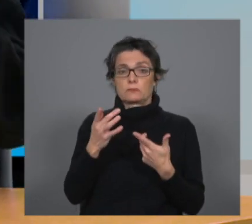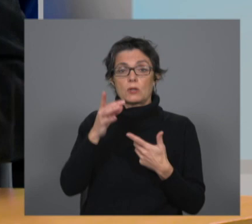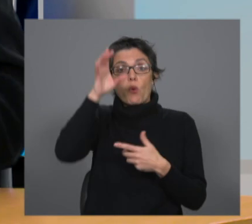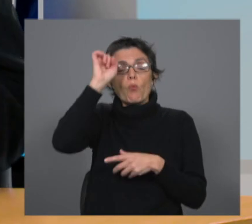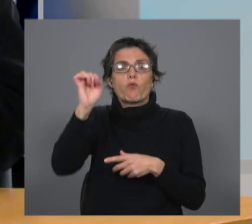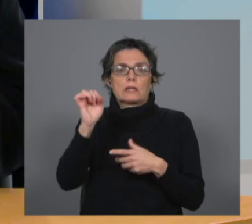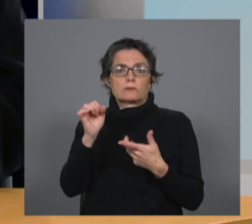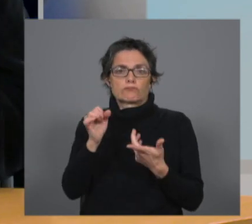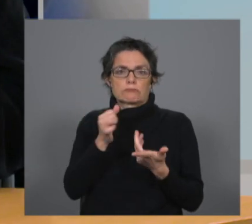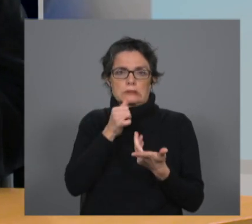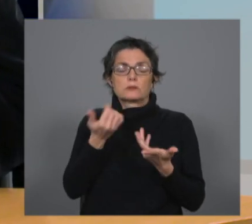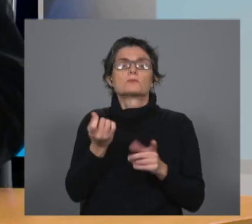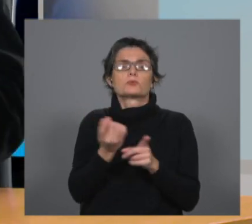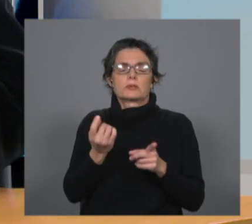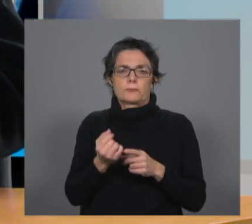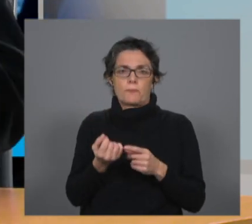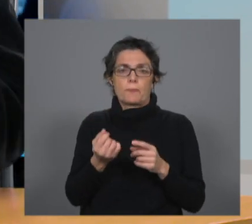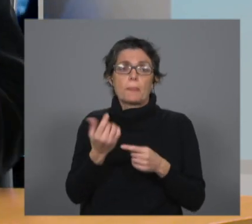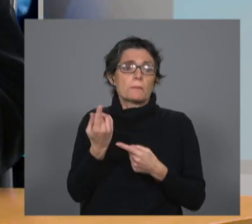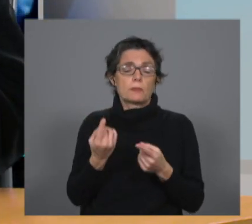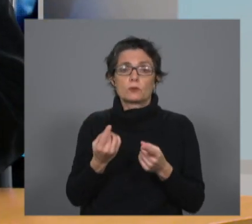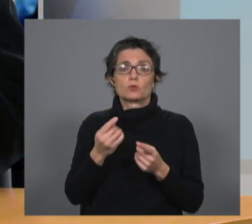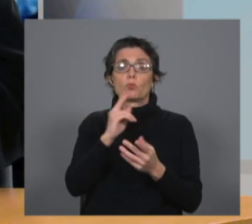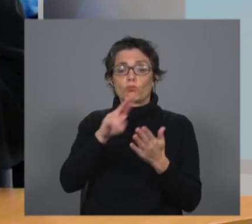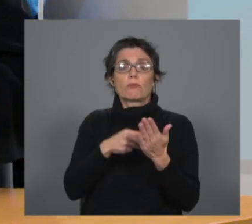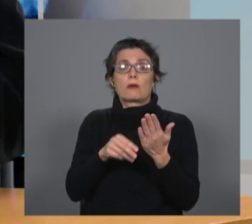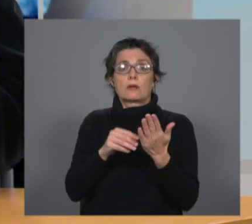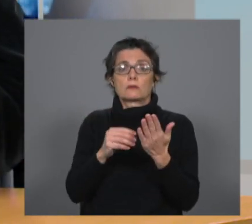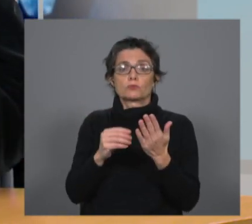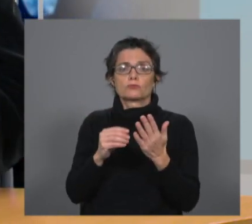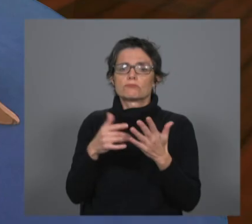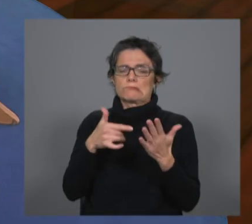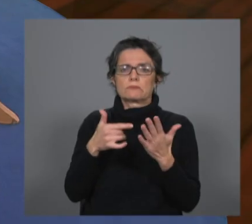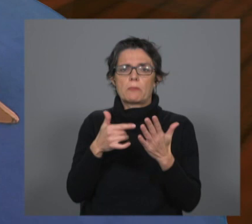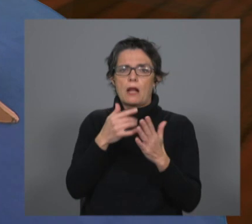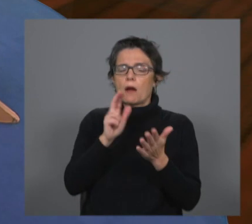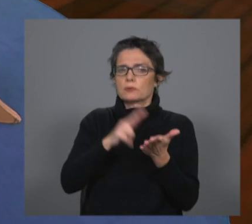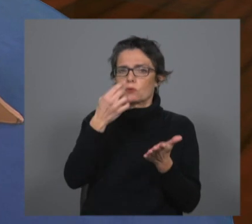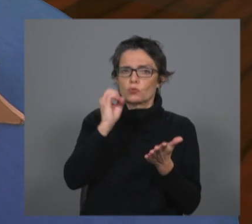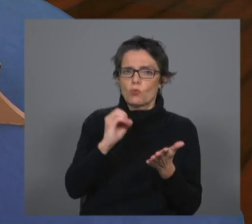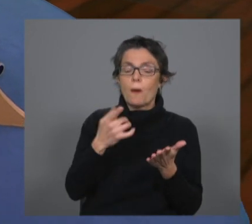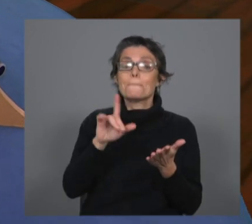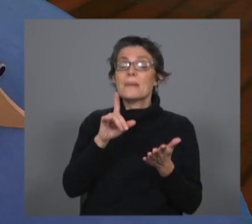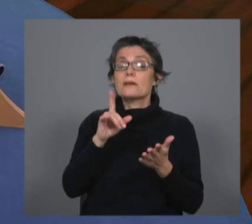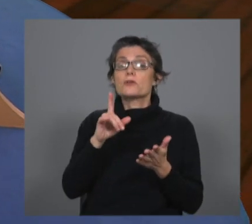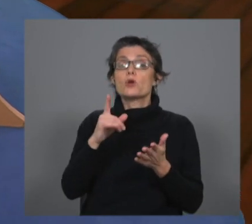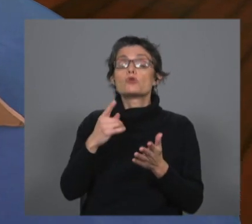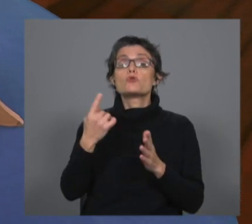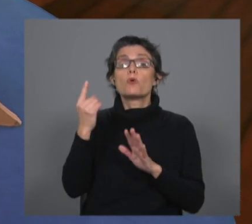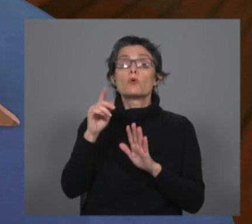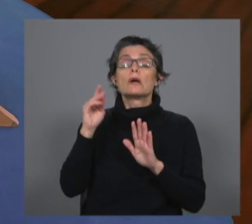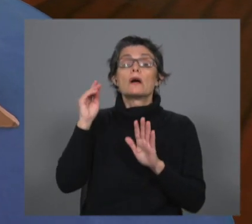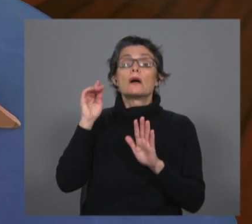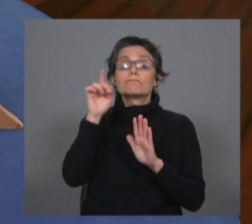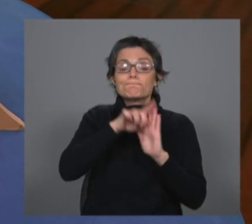não há um grande tratado para apresentar, para aprovar, mas há que implementar um conjunto de medidas. Os riscos são as de não